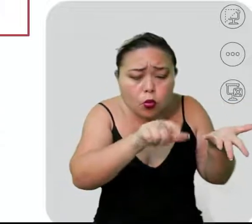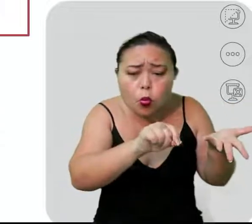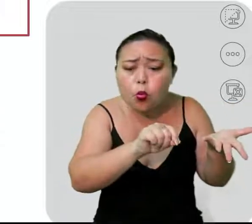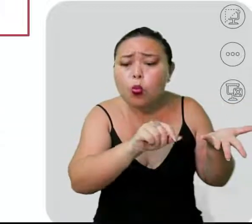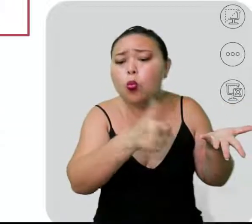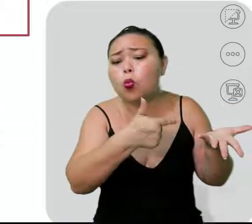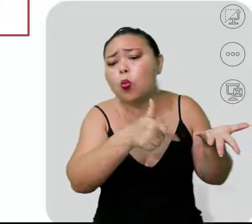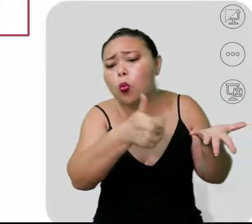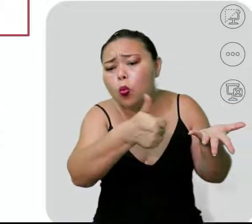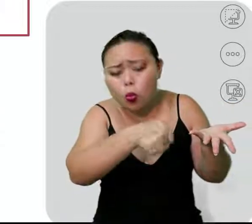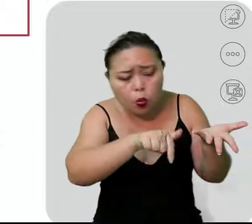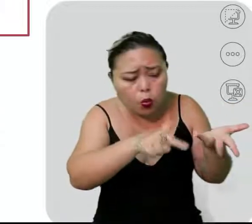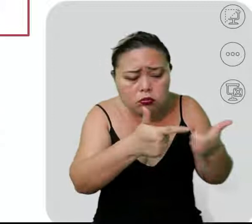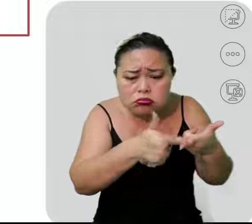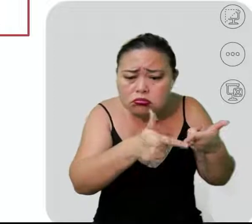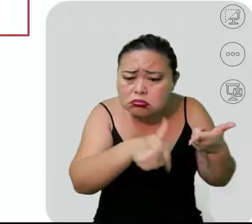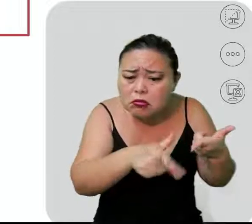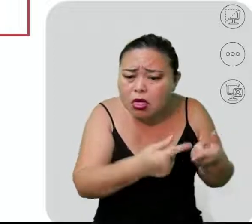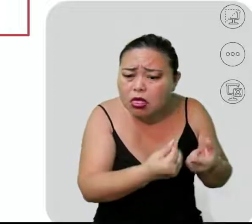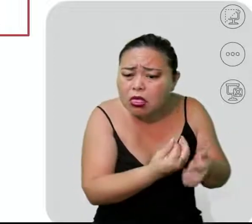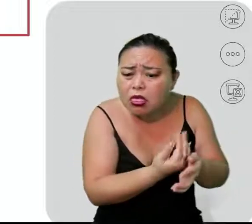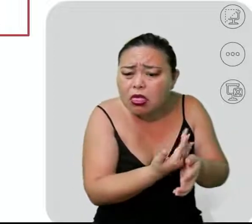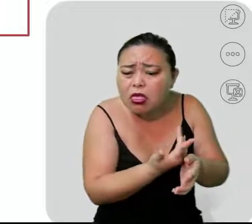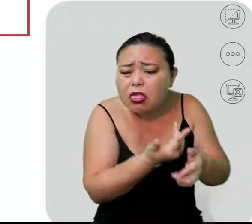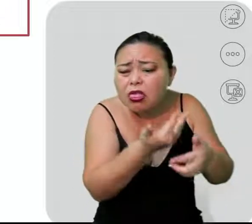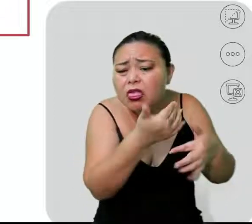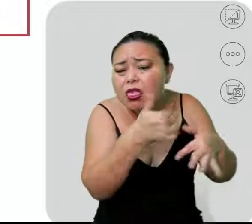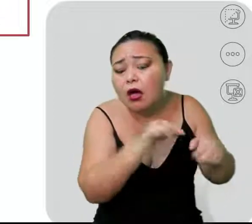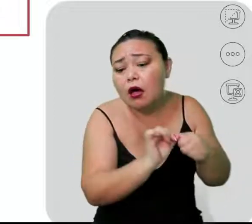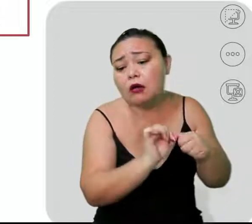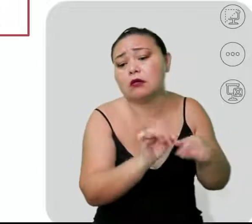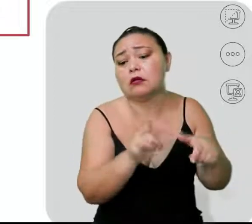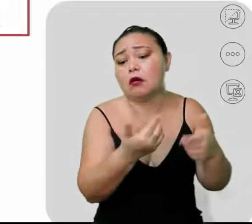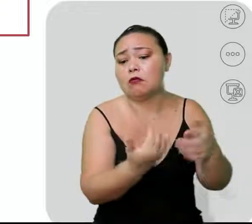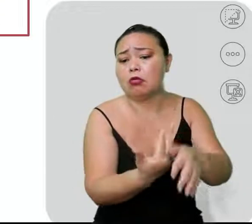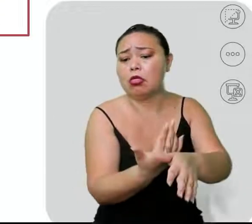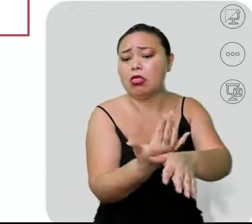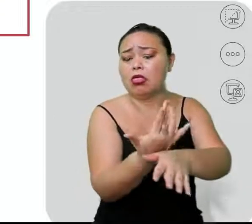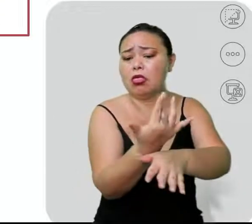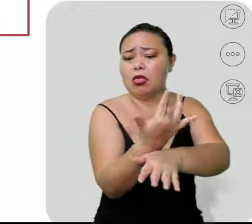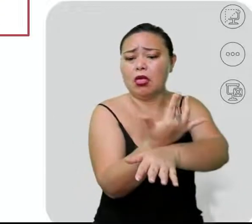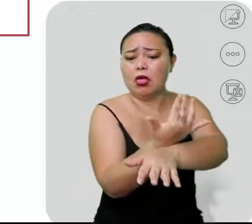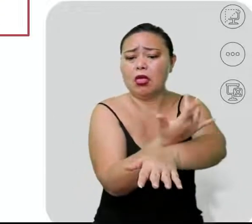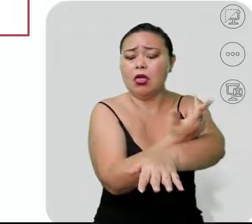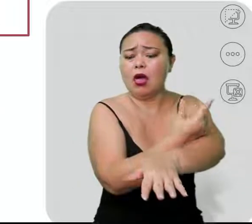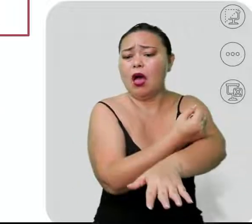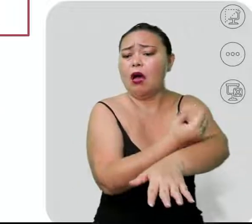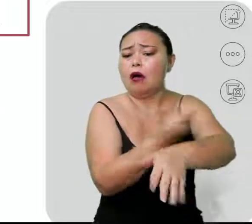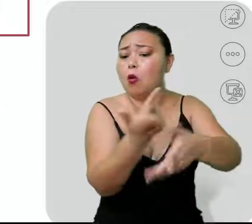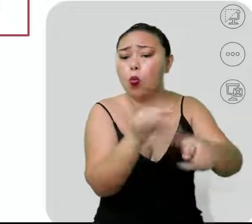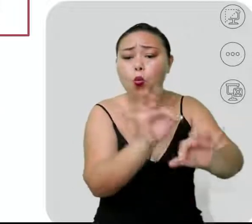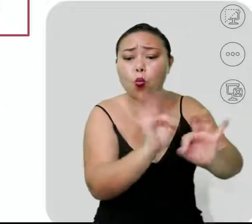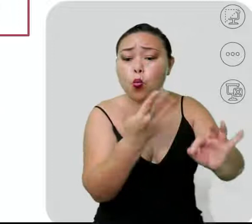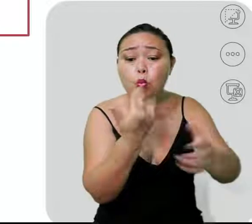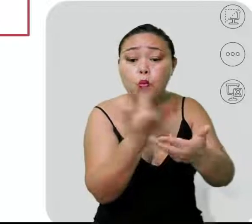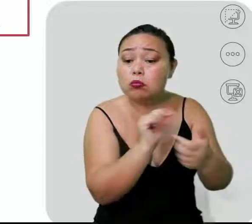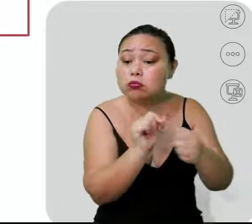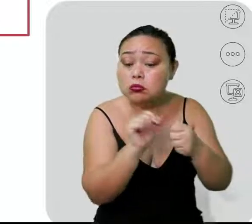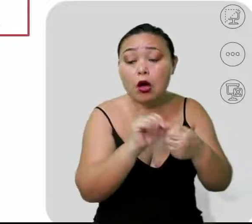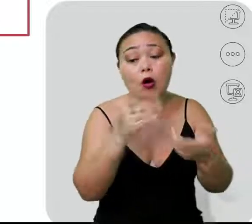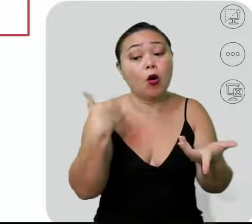menos férteis com isso a produção kai-lan Começam a surgir crises de abastecimento